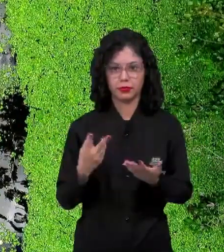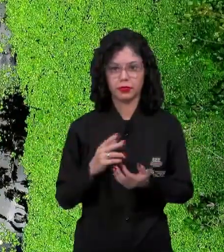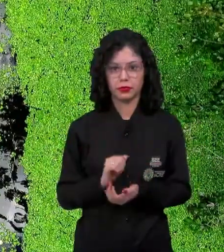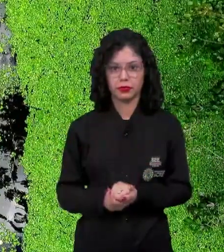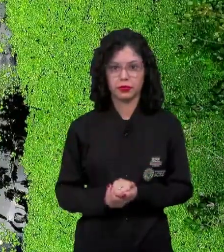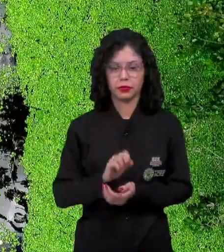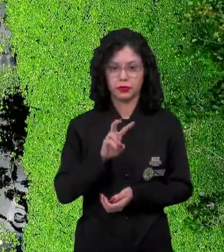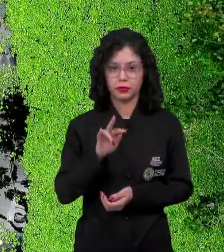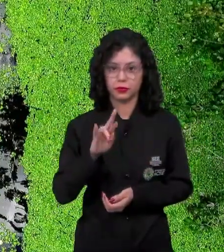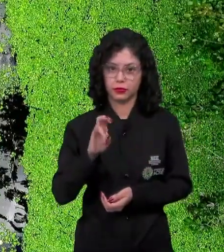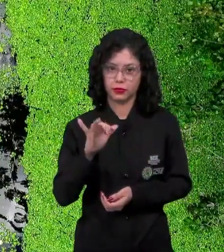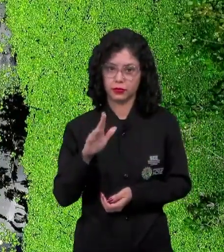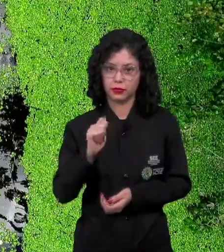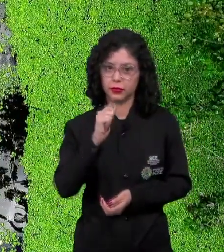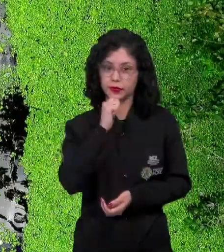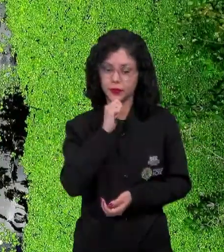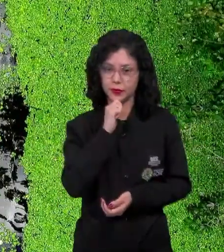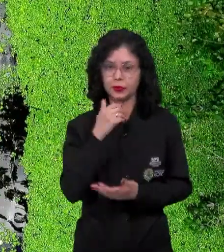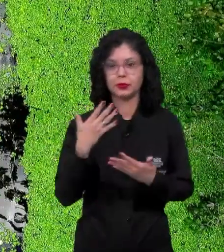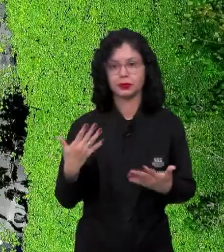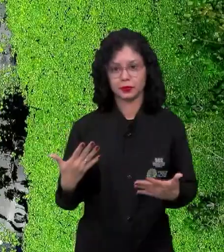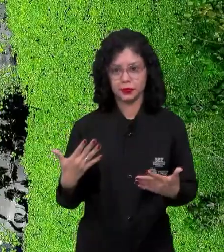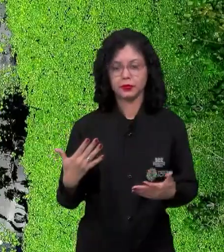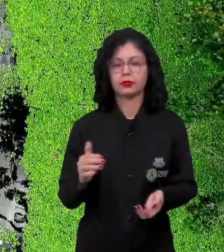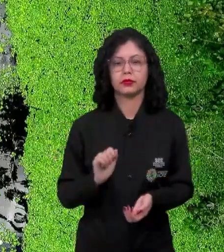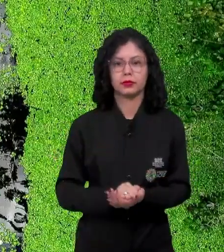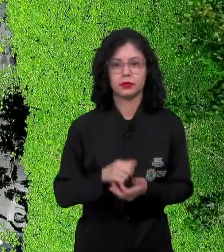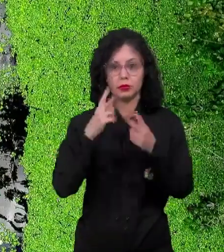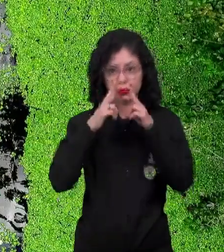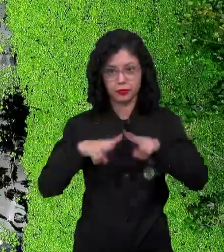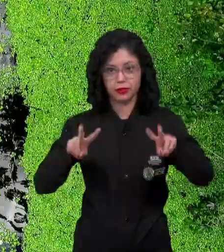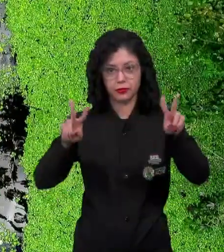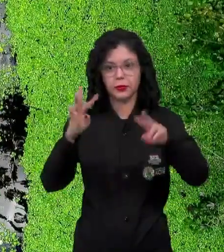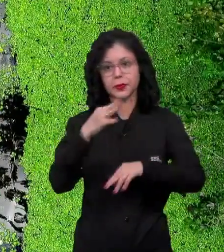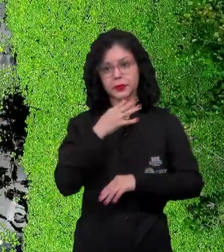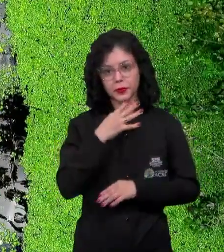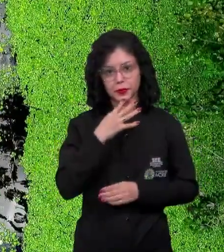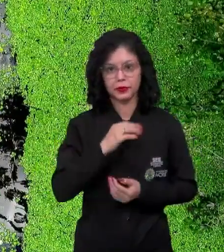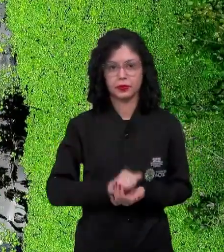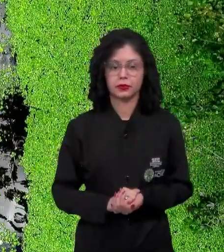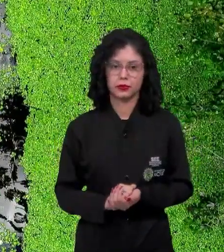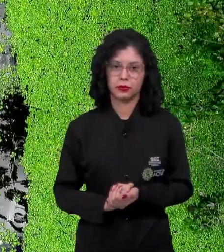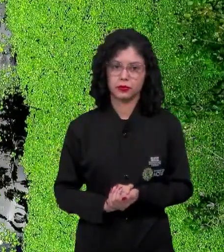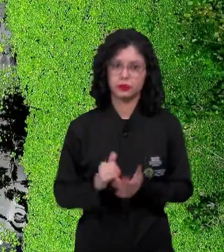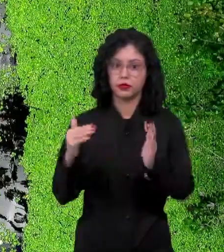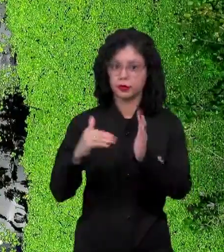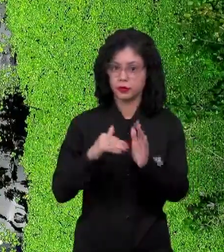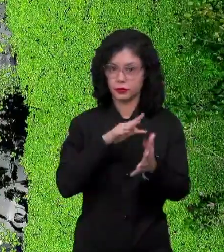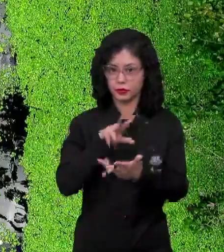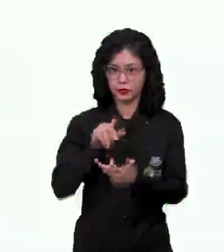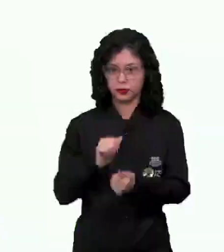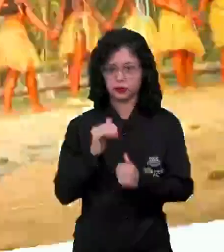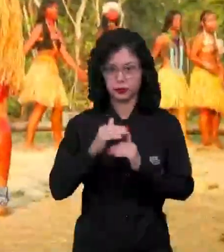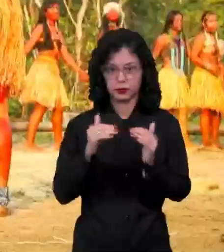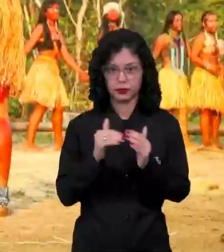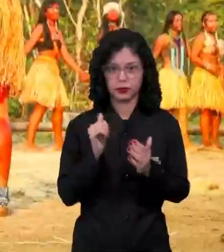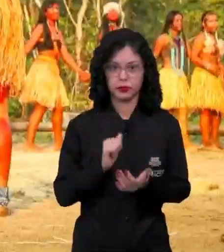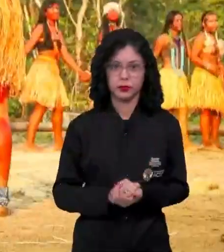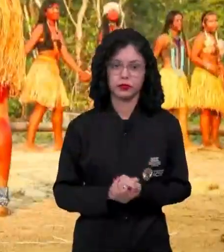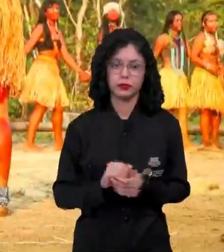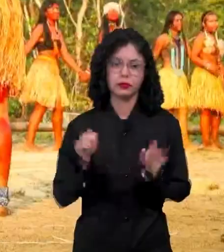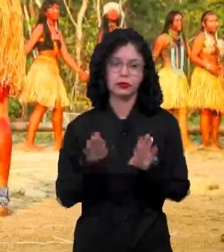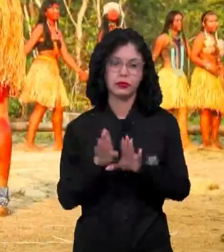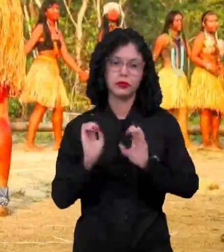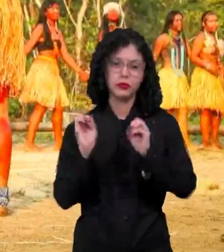Vitória Regia. Então, olha só como isso se tornou visualmente conhecido até no mundo todo, certo? Nós